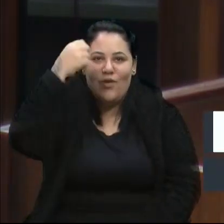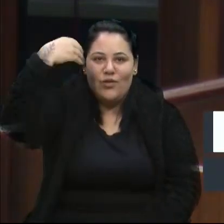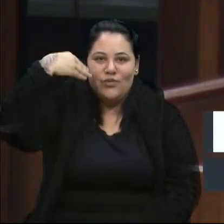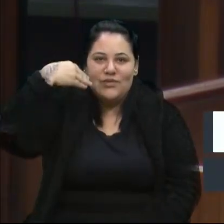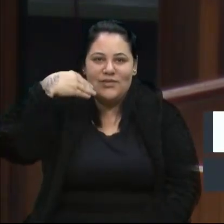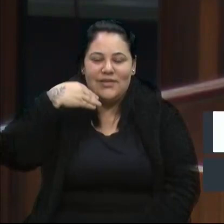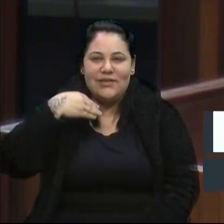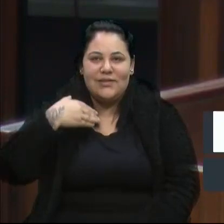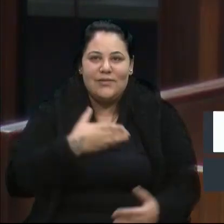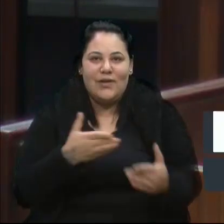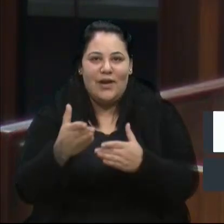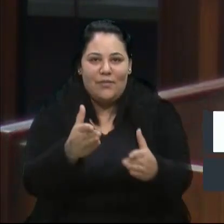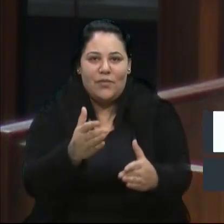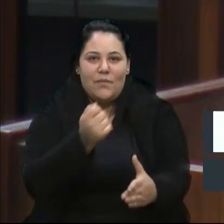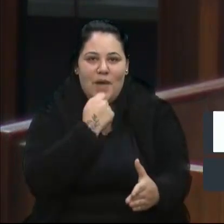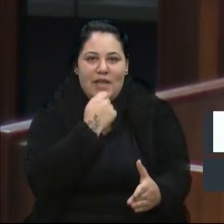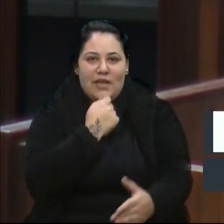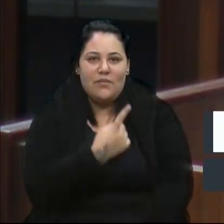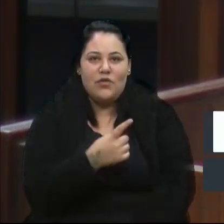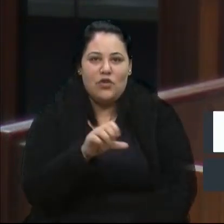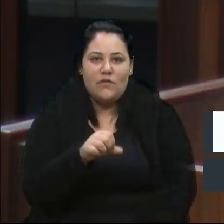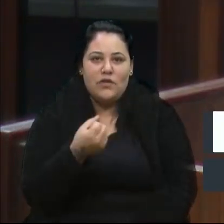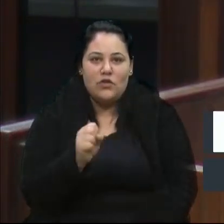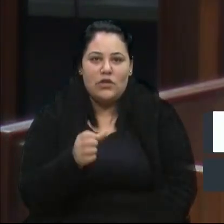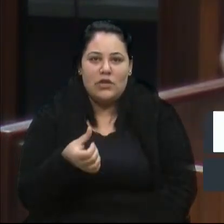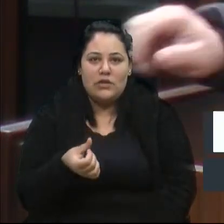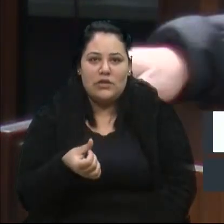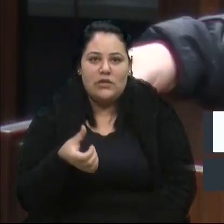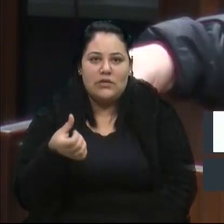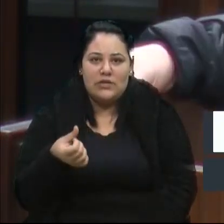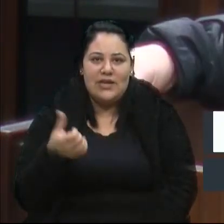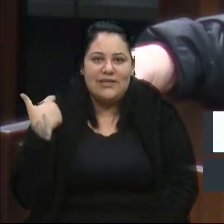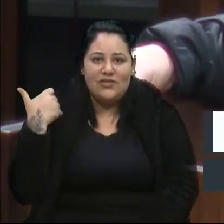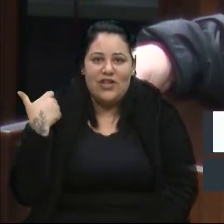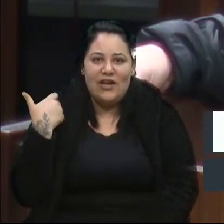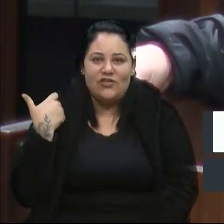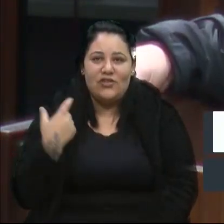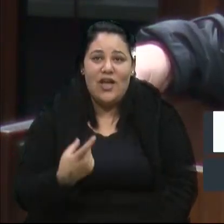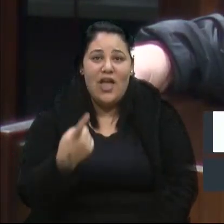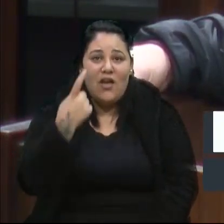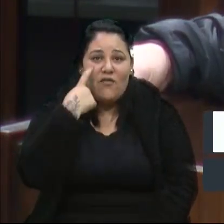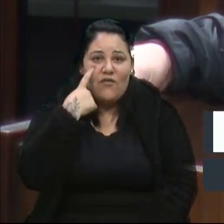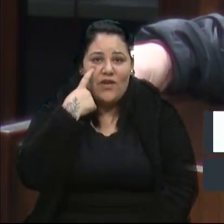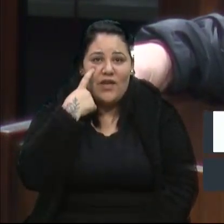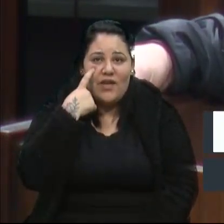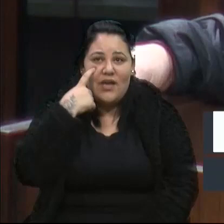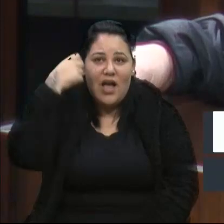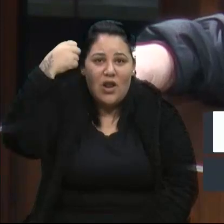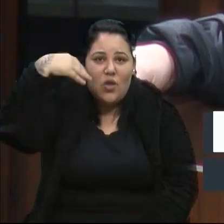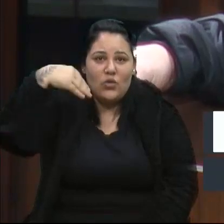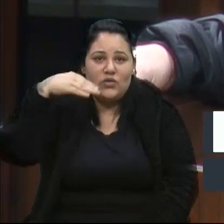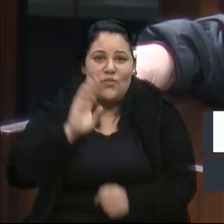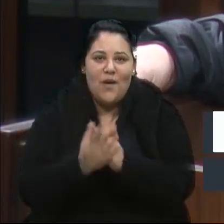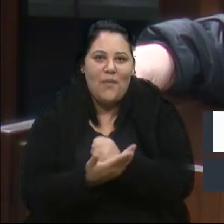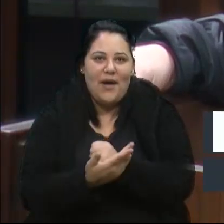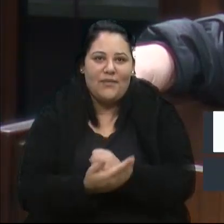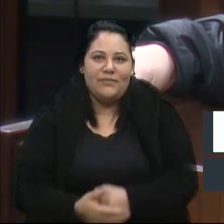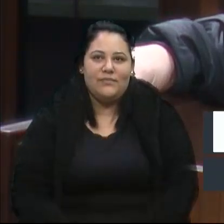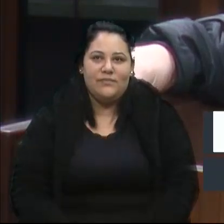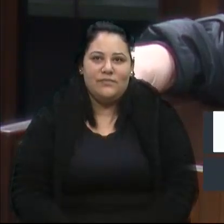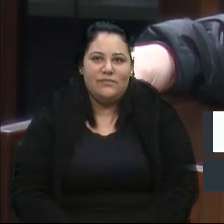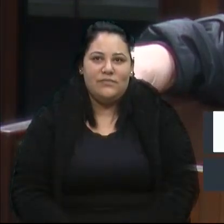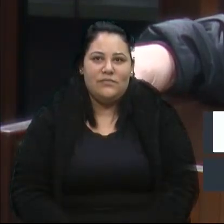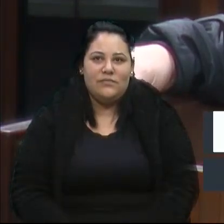chão. Em 1986, com 6 anos, eu fui ver o primeiro poste de luz lá no bairro.